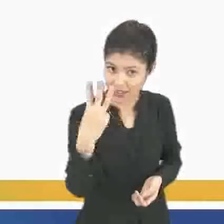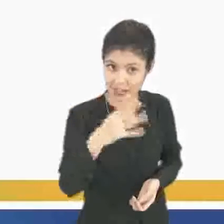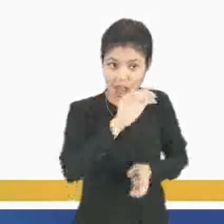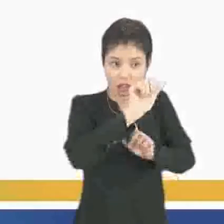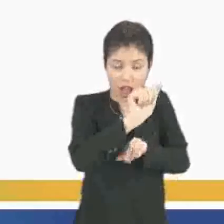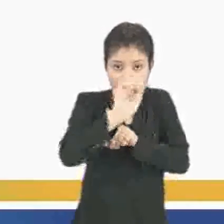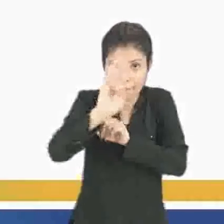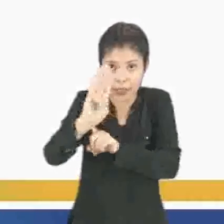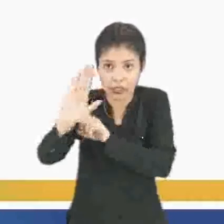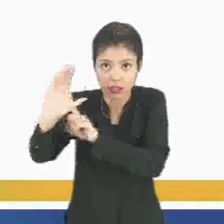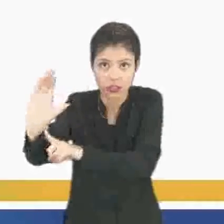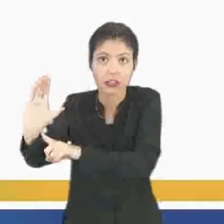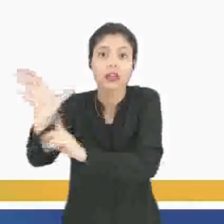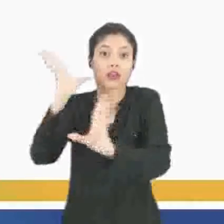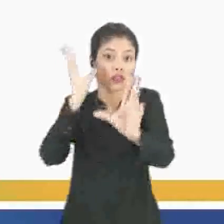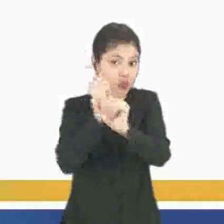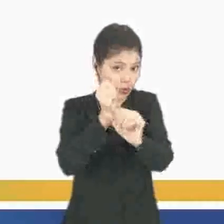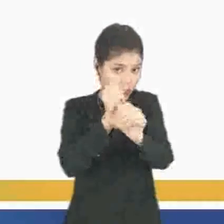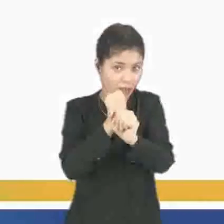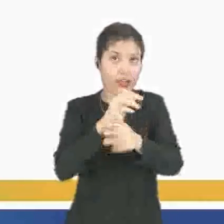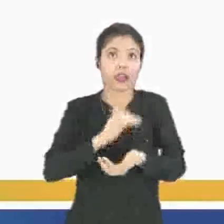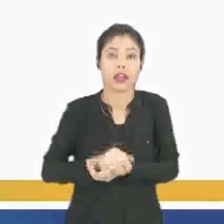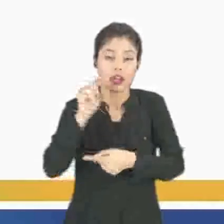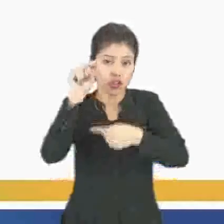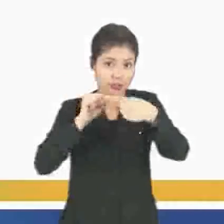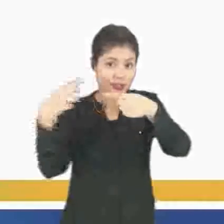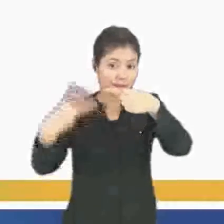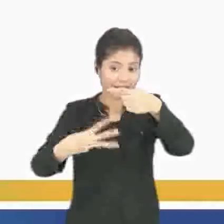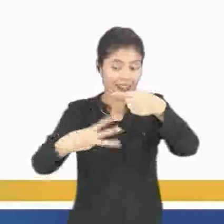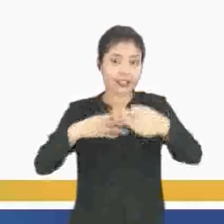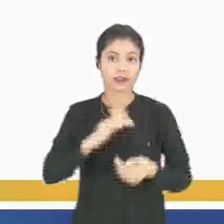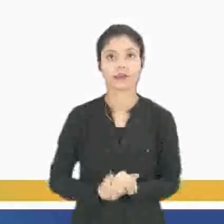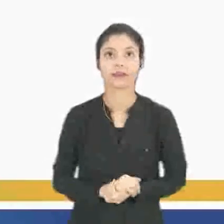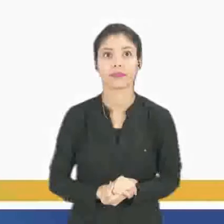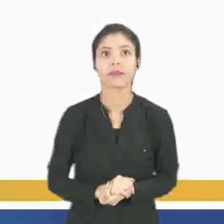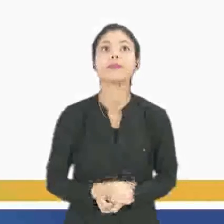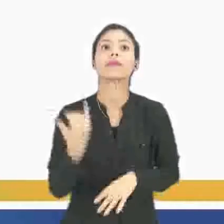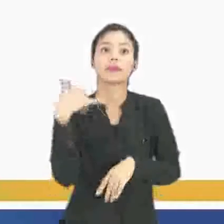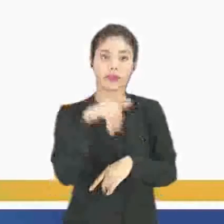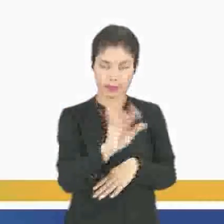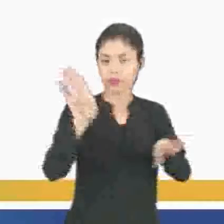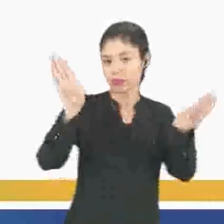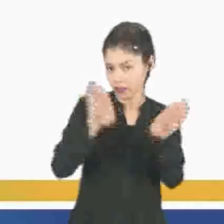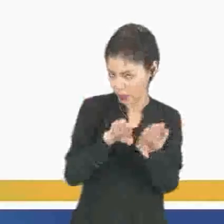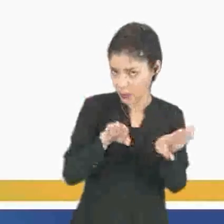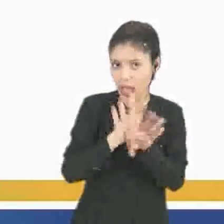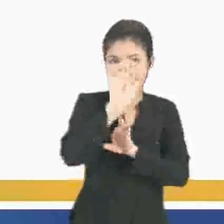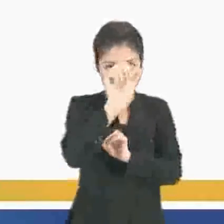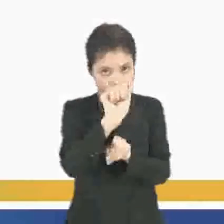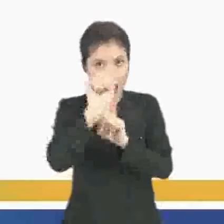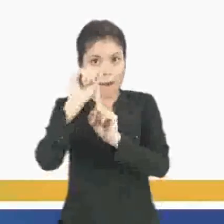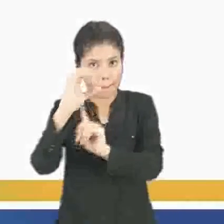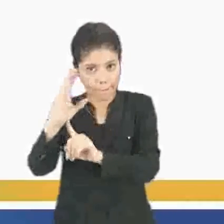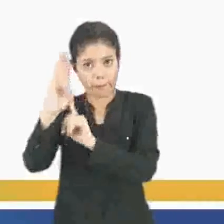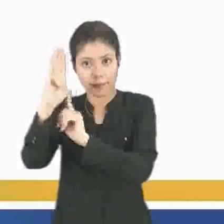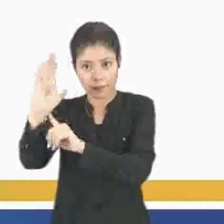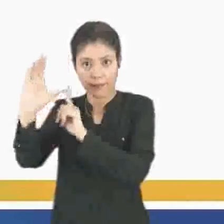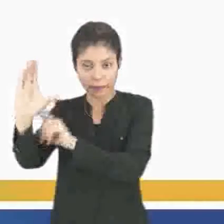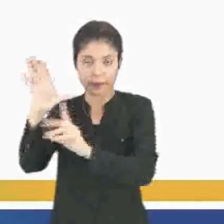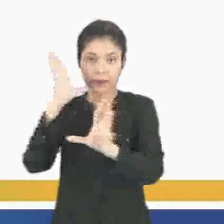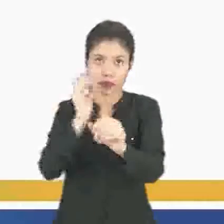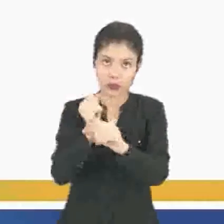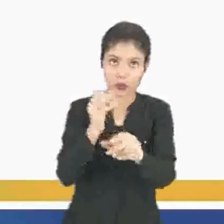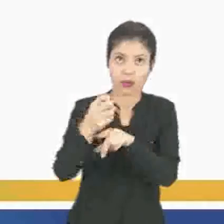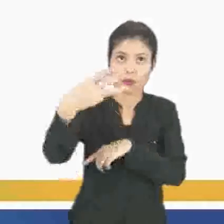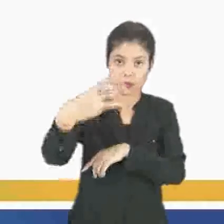3 coordenadas, eu vou somar as 3 coordenadas e dividir por 3. O YG, eu vou somar também as 3 coordenadas e dividir por